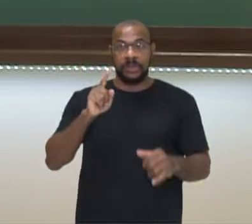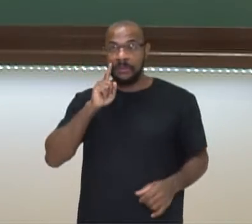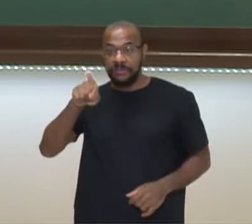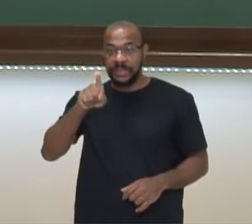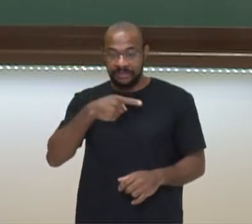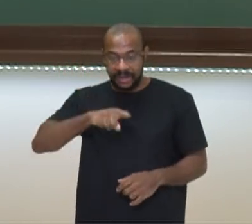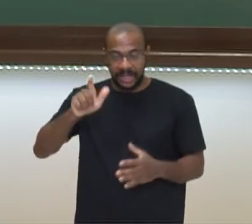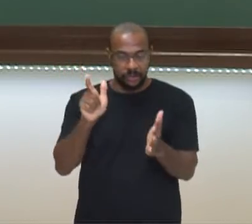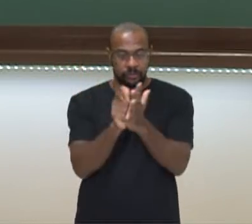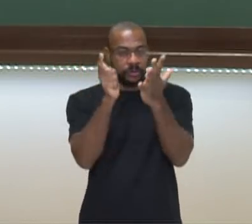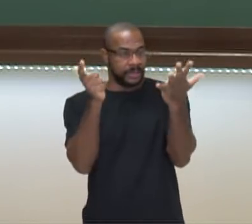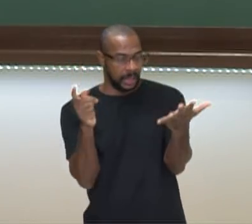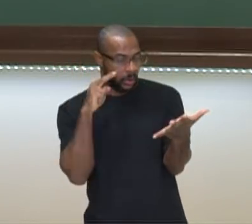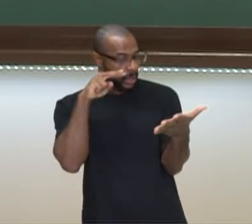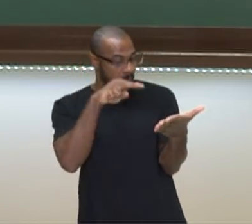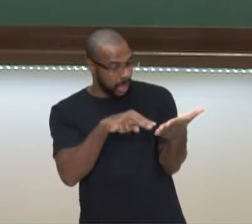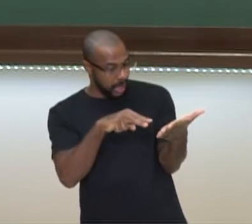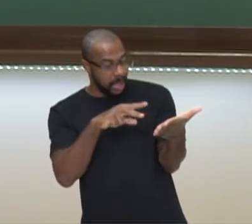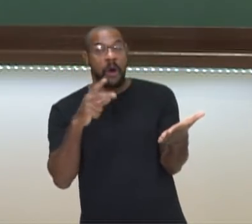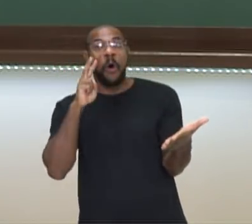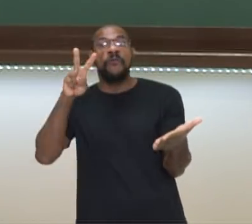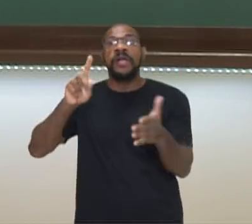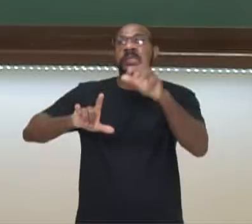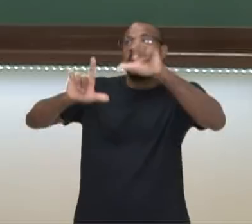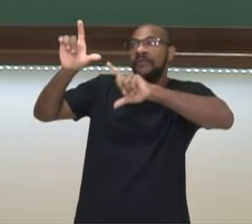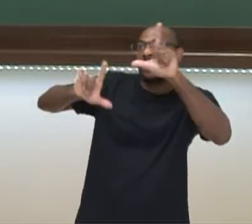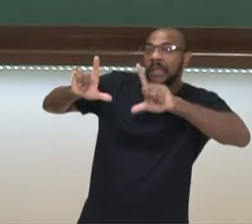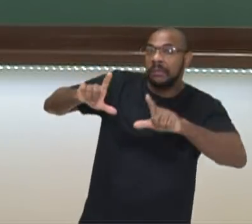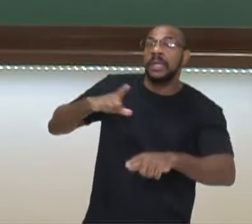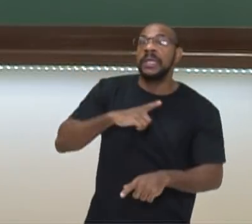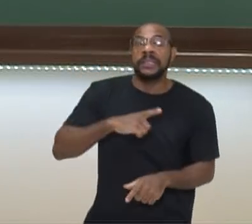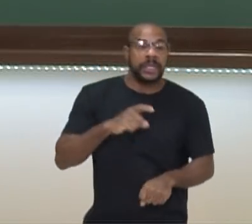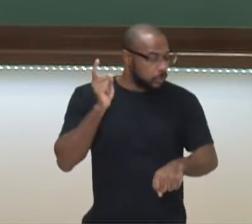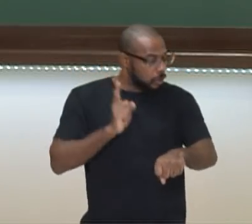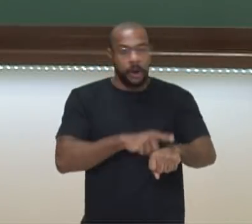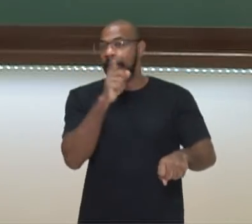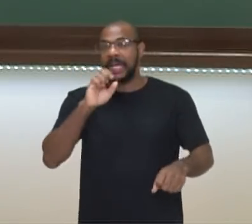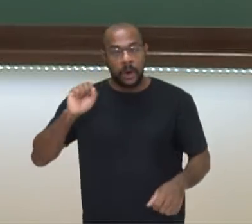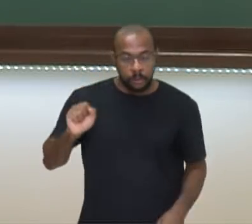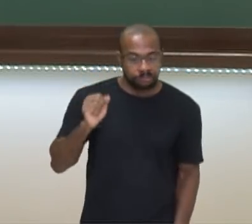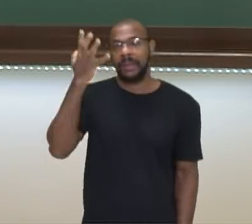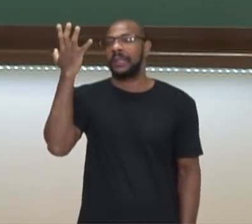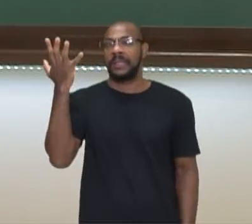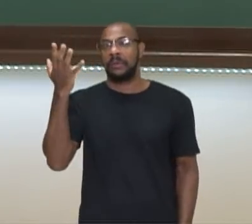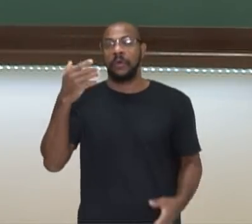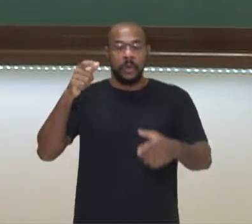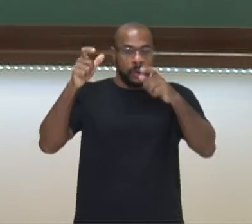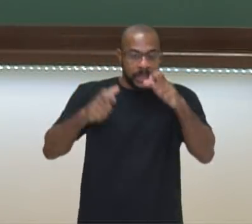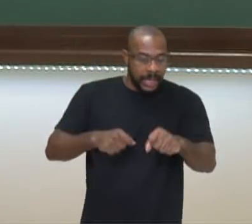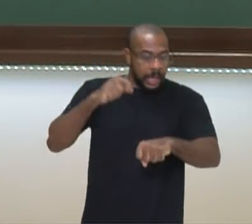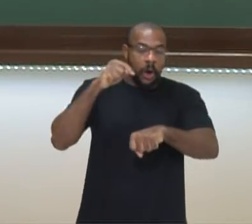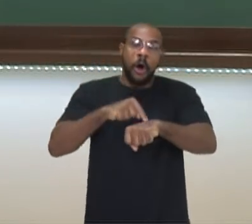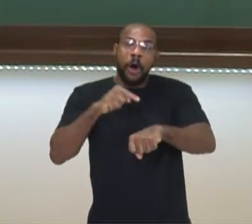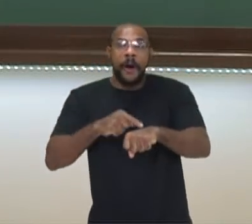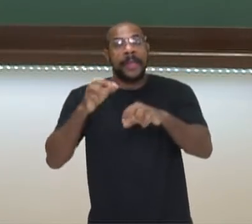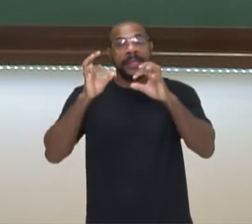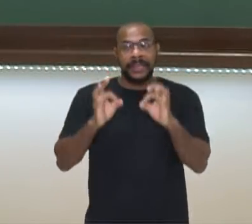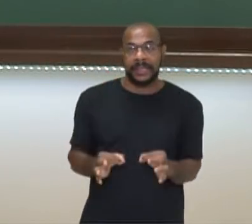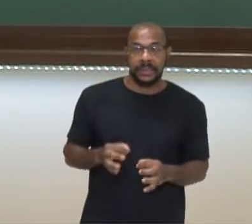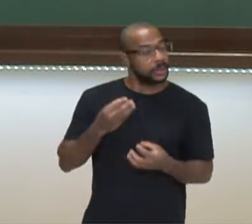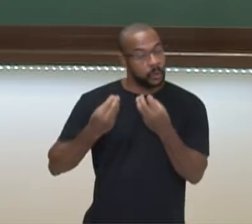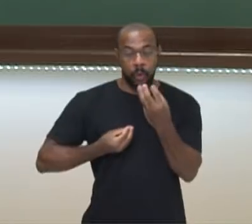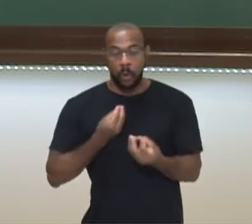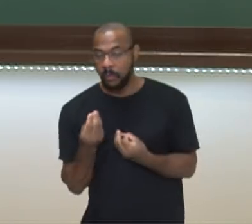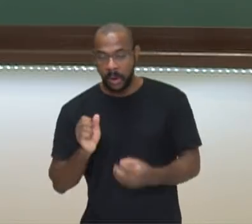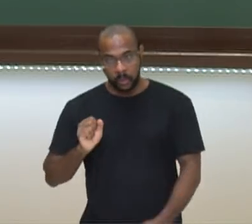porque tem data do acontecimento, tem hora do acontecimento, tem local do acontecimento, tem como aquilo aconteceu e aquilo